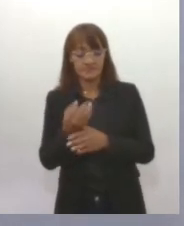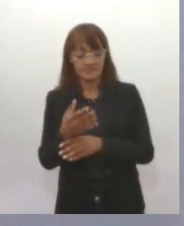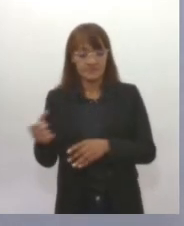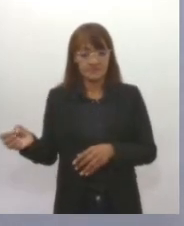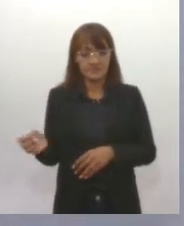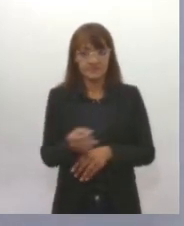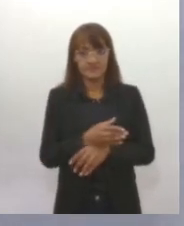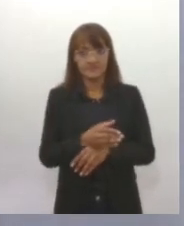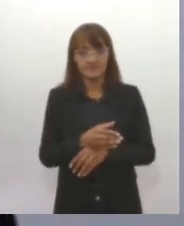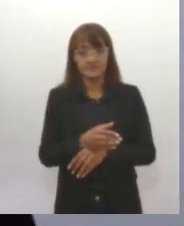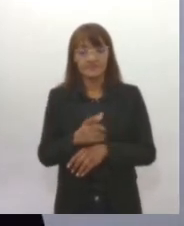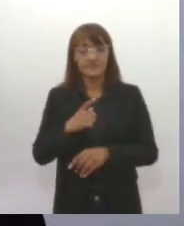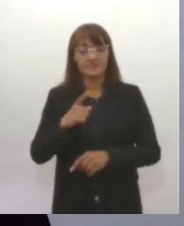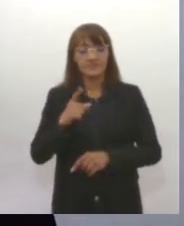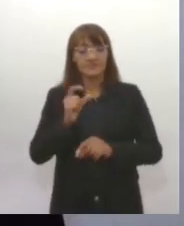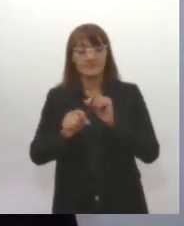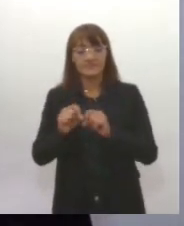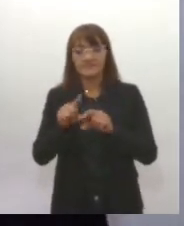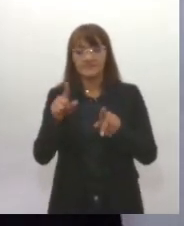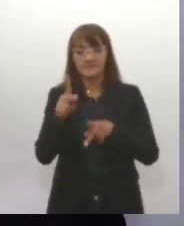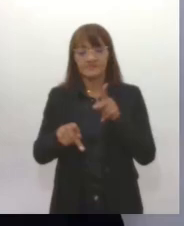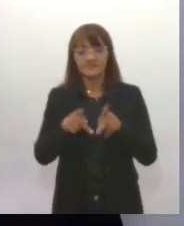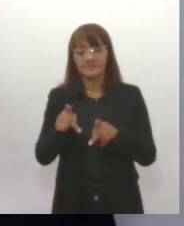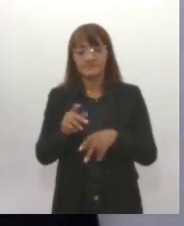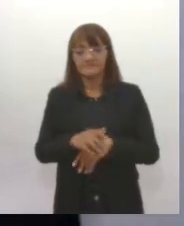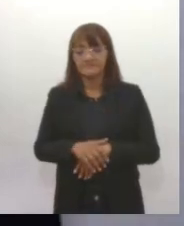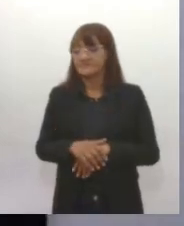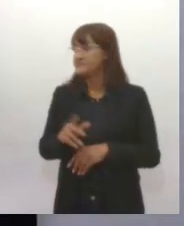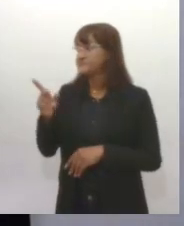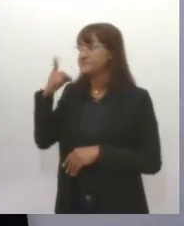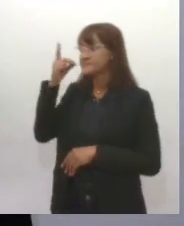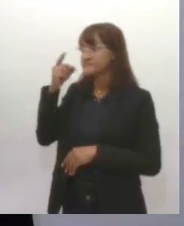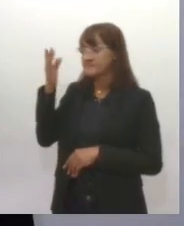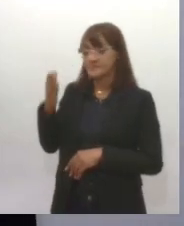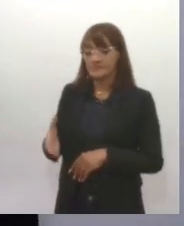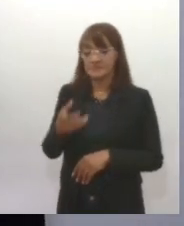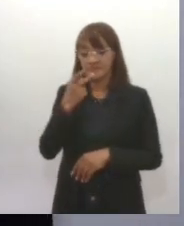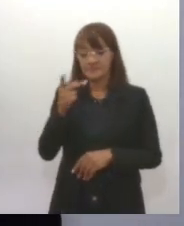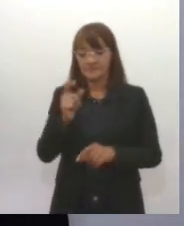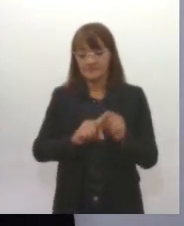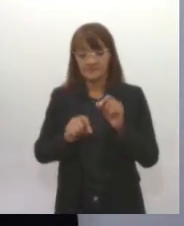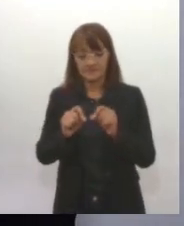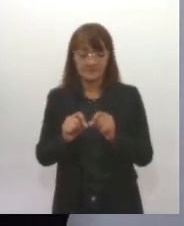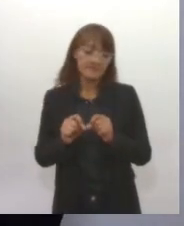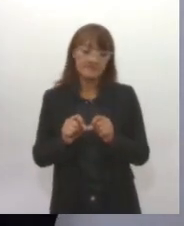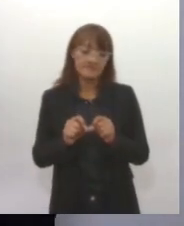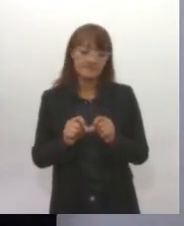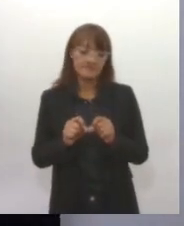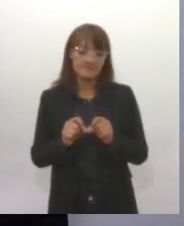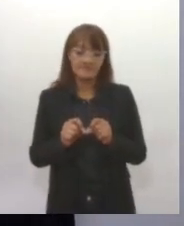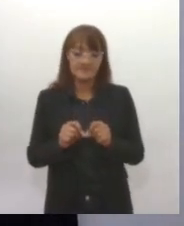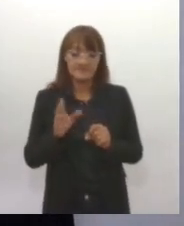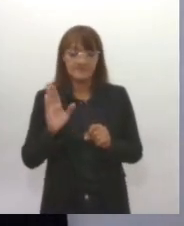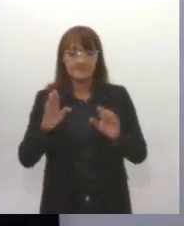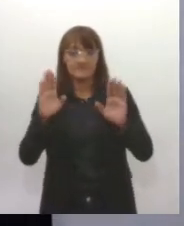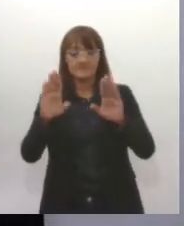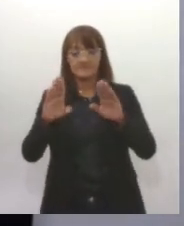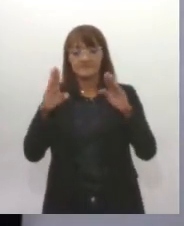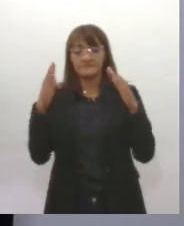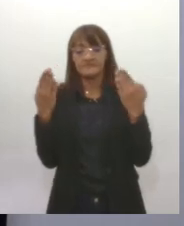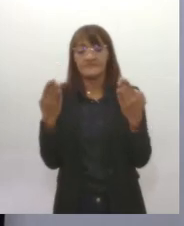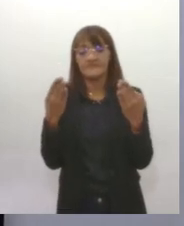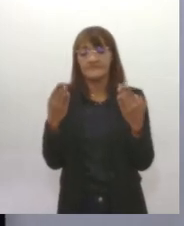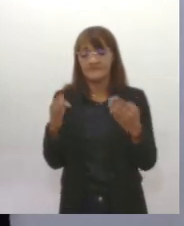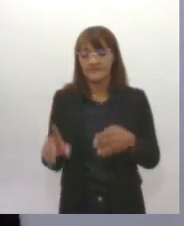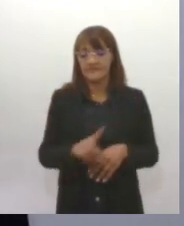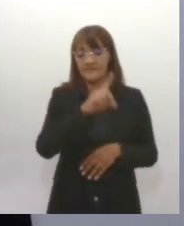essa população. Deputada, a senhora falou no grande expediente sobre a comemoração do Dia da Consciência Negra, e que pela